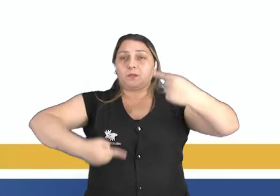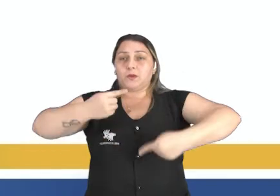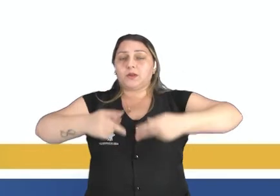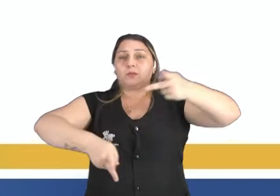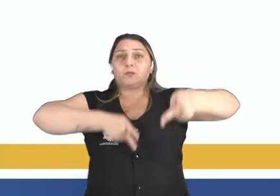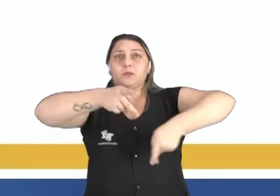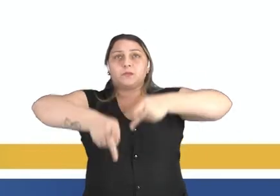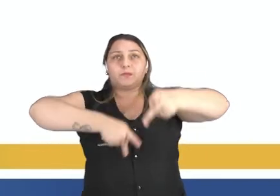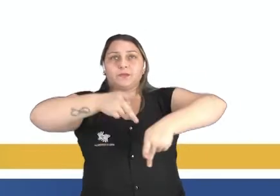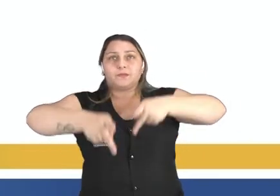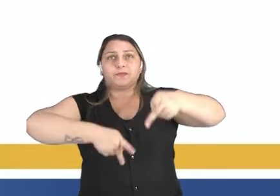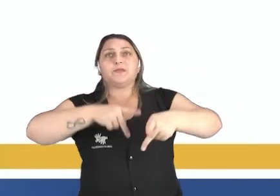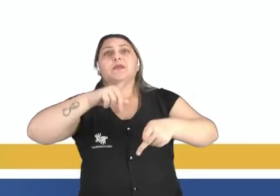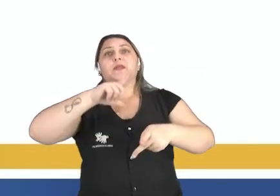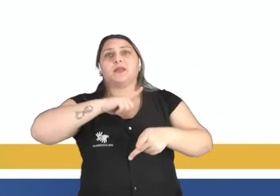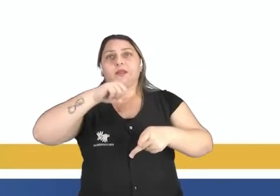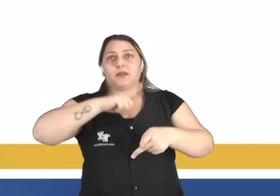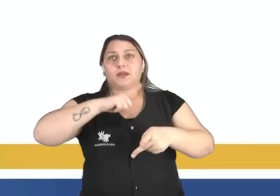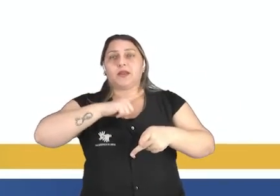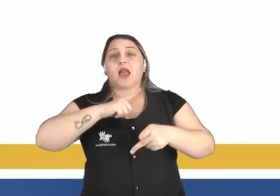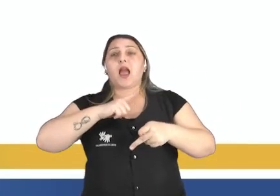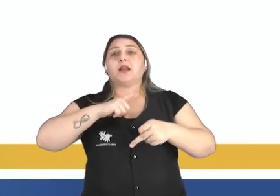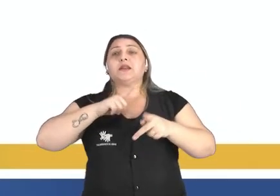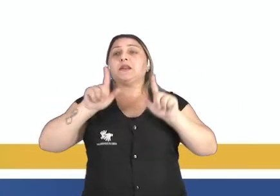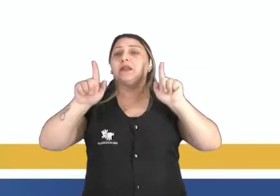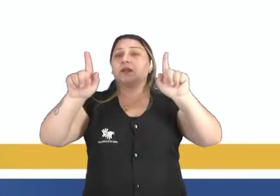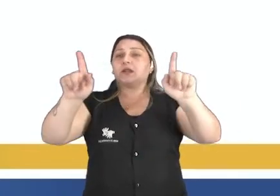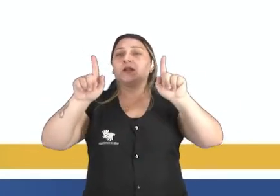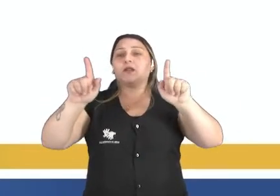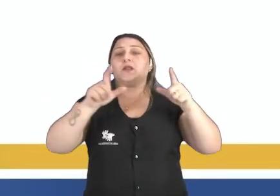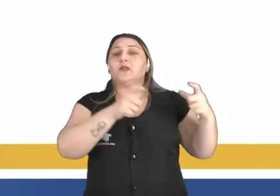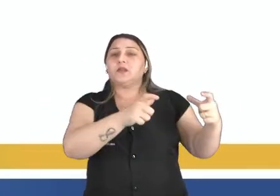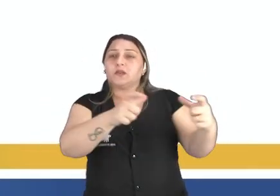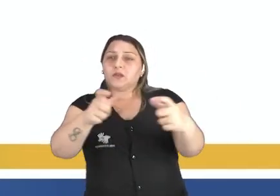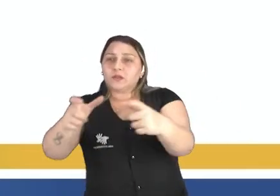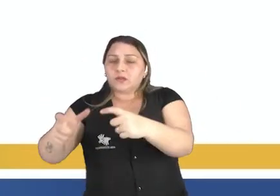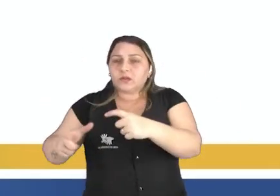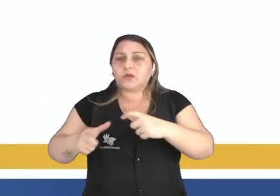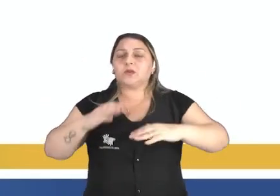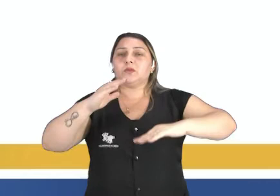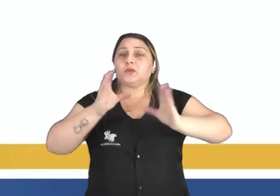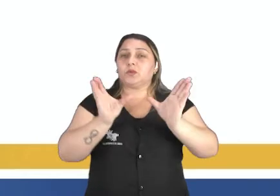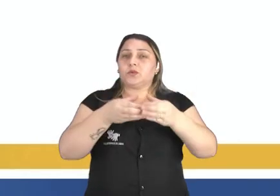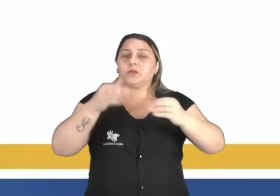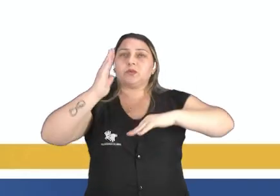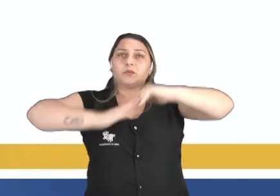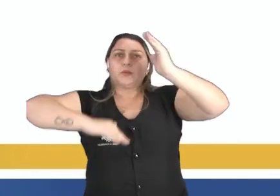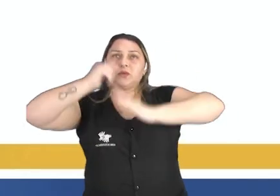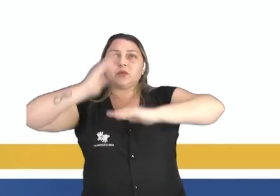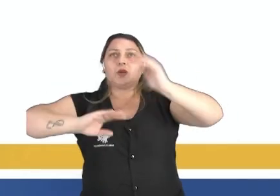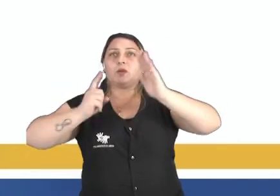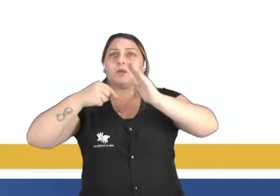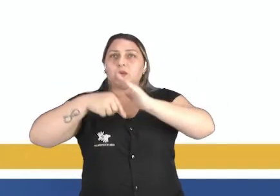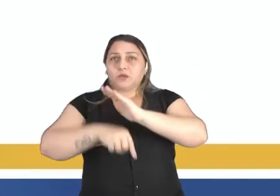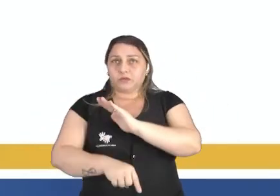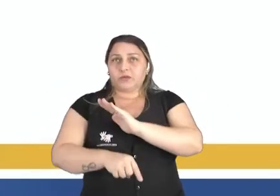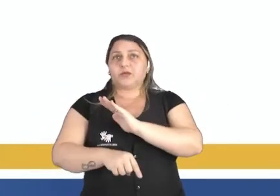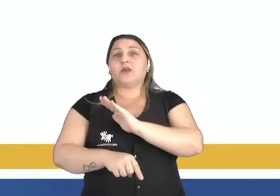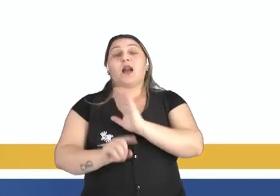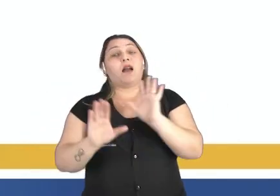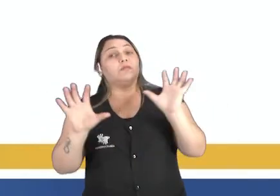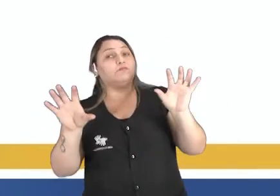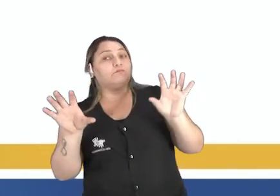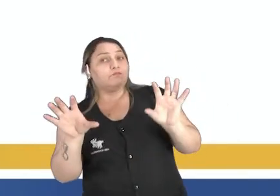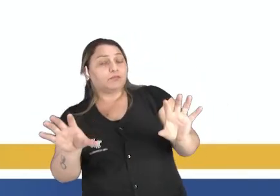popular, marcada por sucessivas ondas grevistas de várias categorias profissionais, o que aprofundou as tensões sociais.